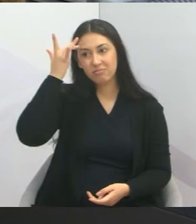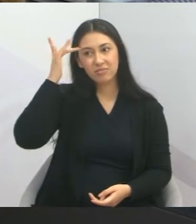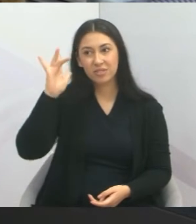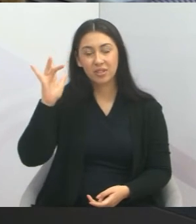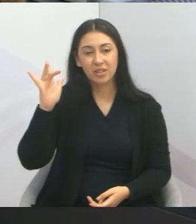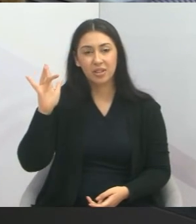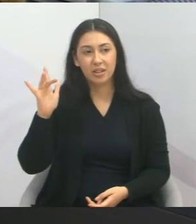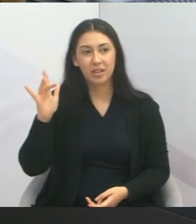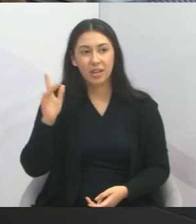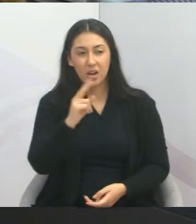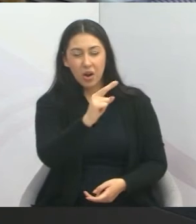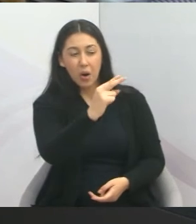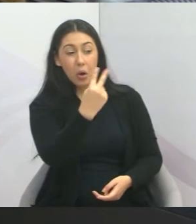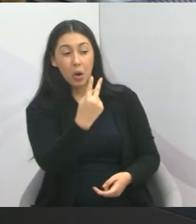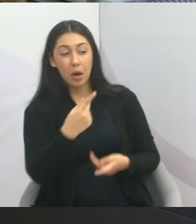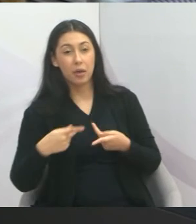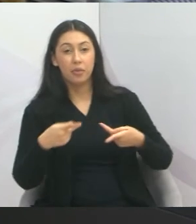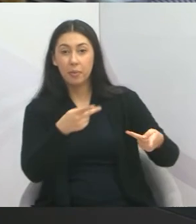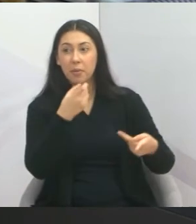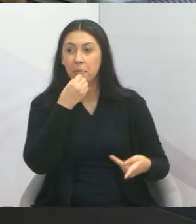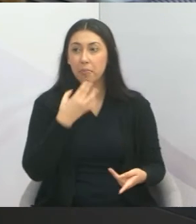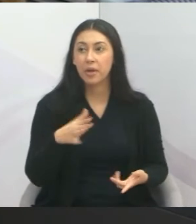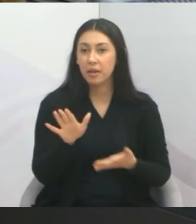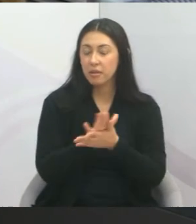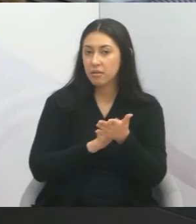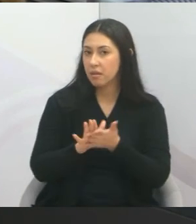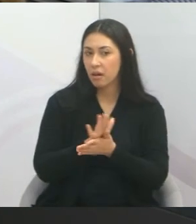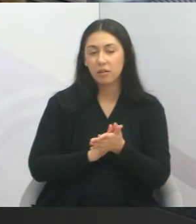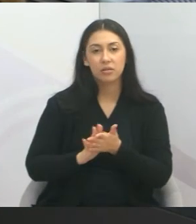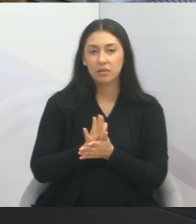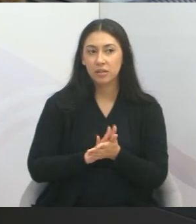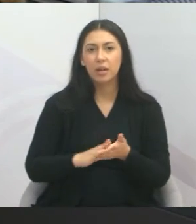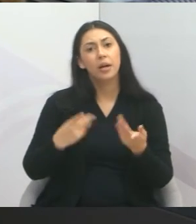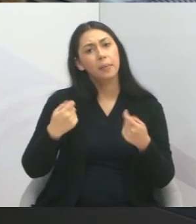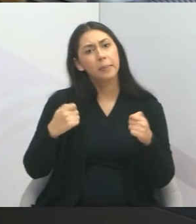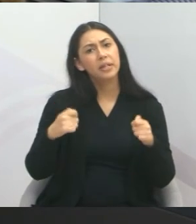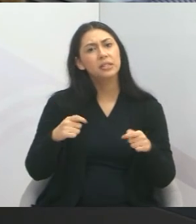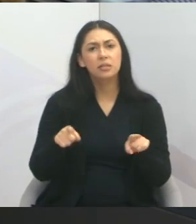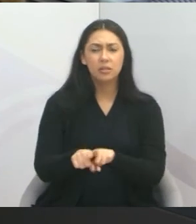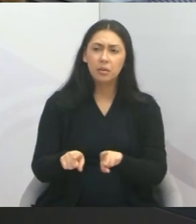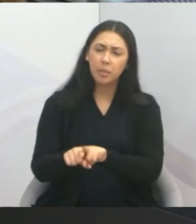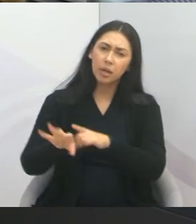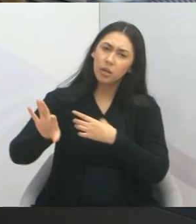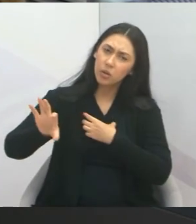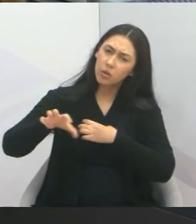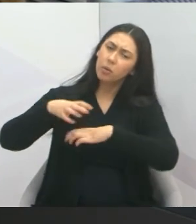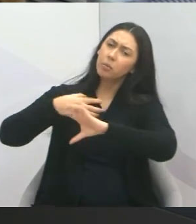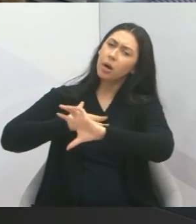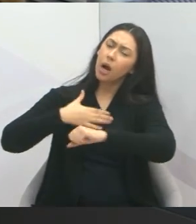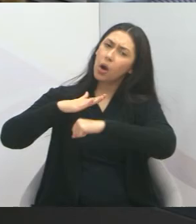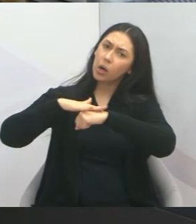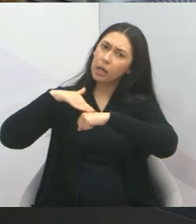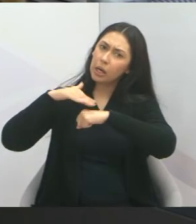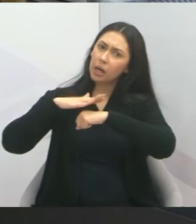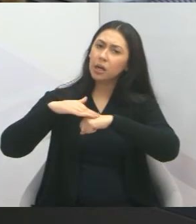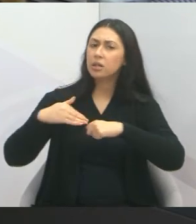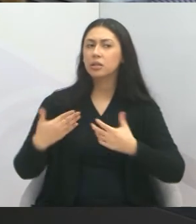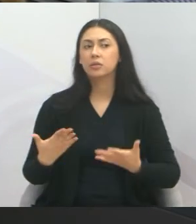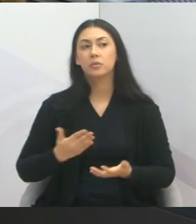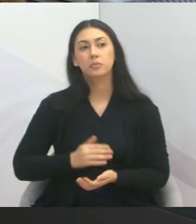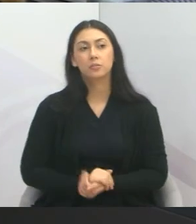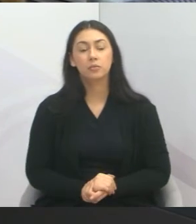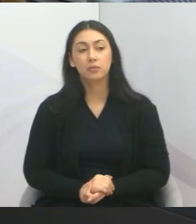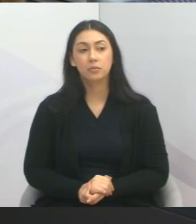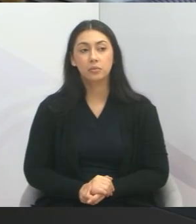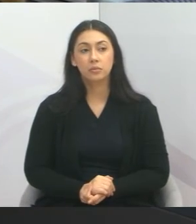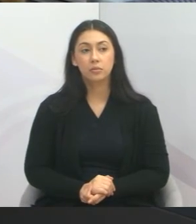tive um olhar de uma boa recepção então por favor que se olhe um pouco mais desse lado também de se humanizar mais quem trabalha na área